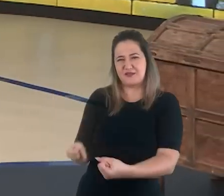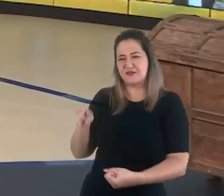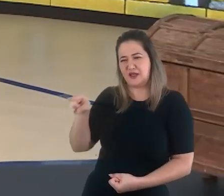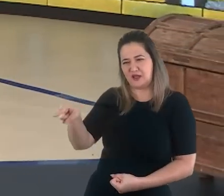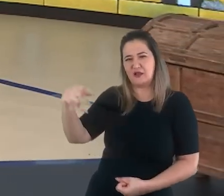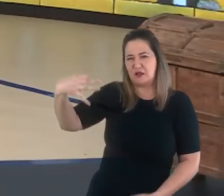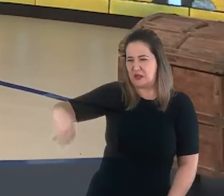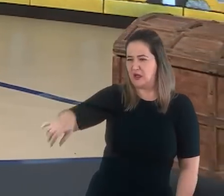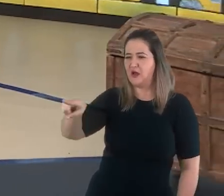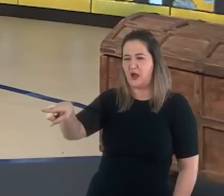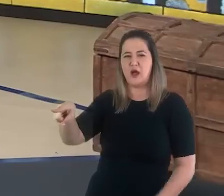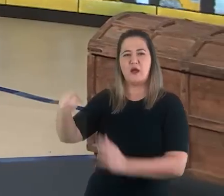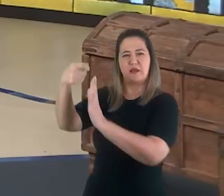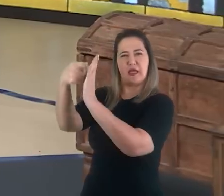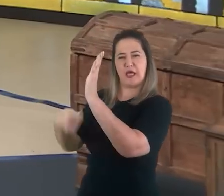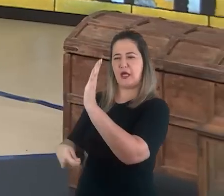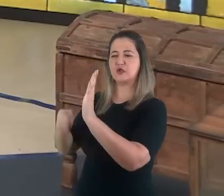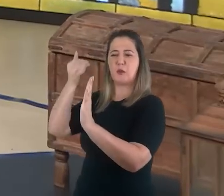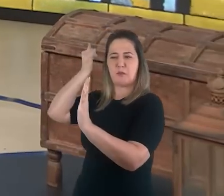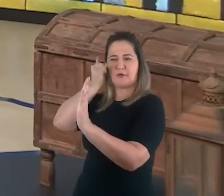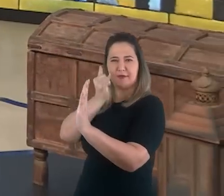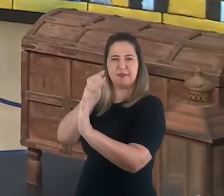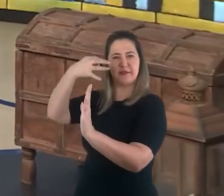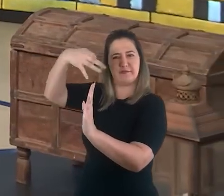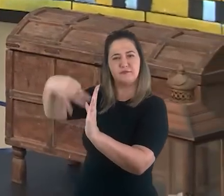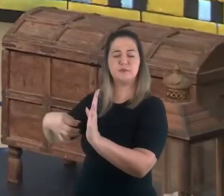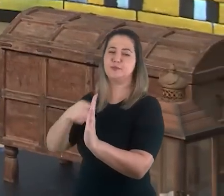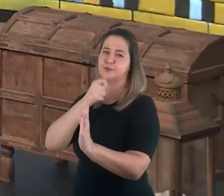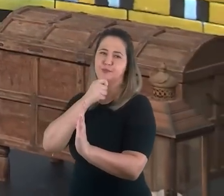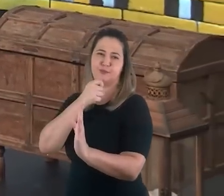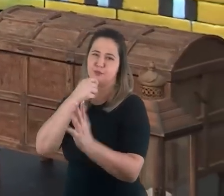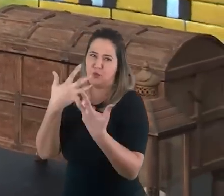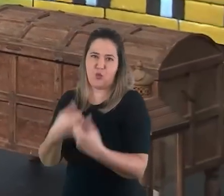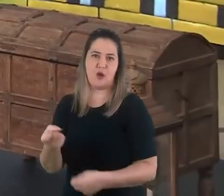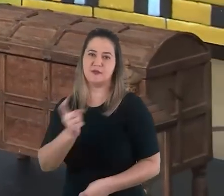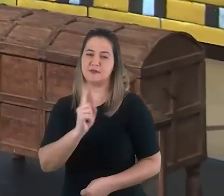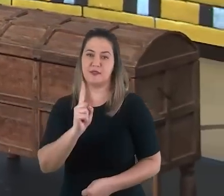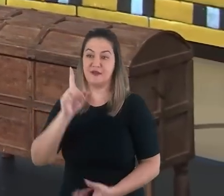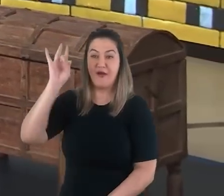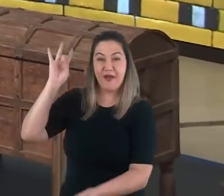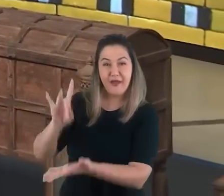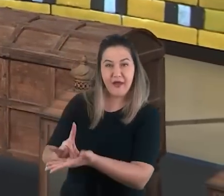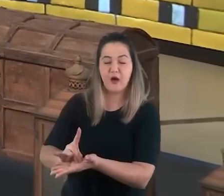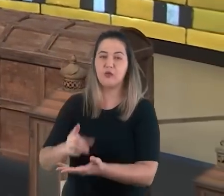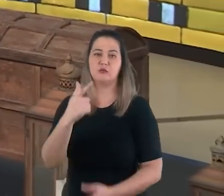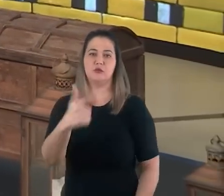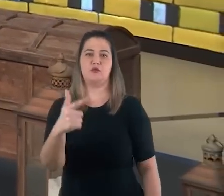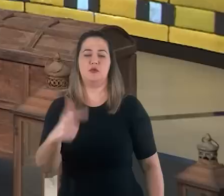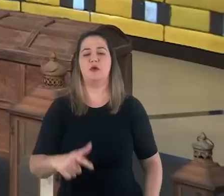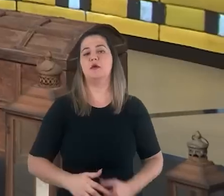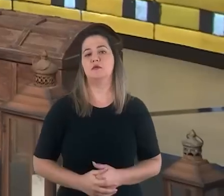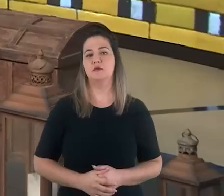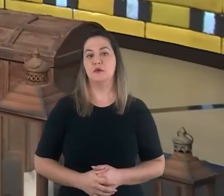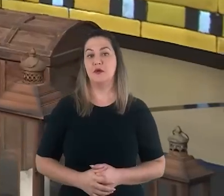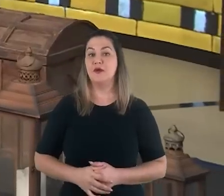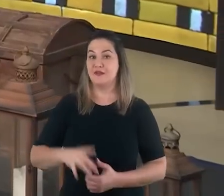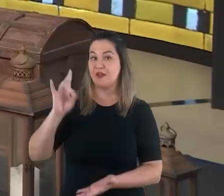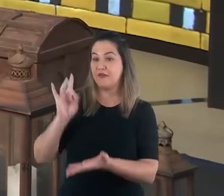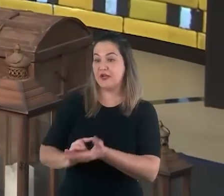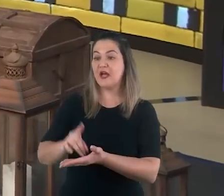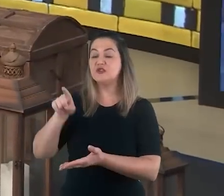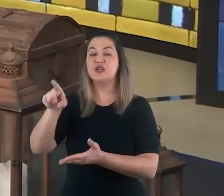lado profético dos textos acadianos, porque eles não são profecia real. O seu motivo era reformular